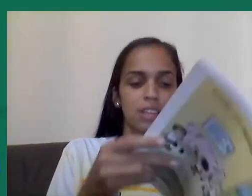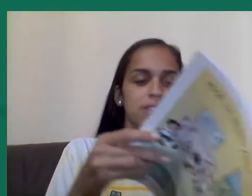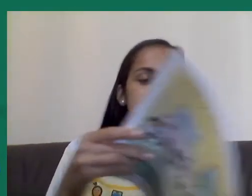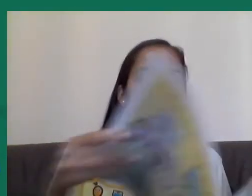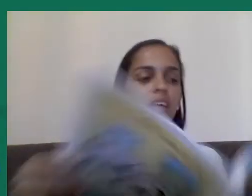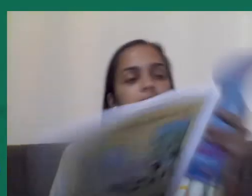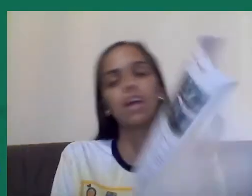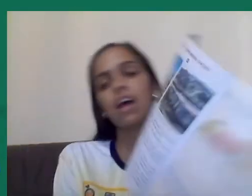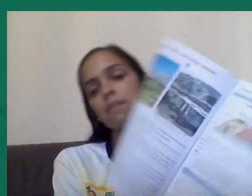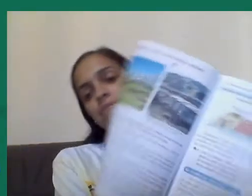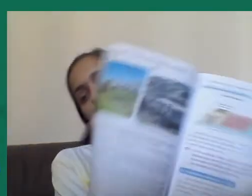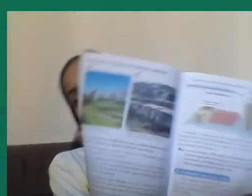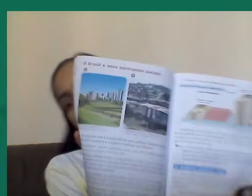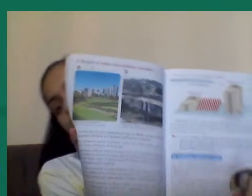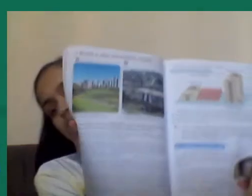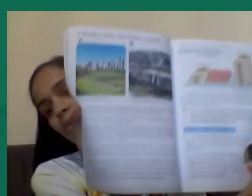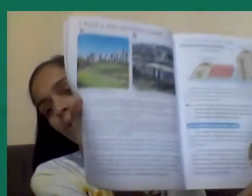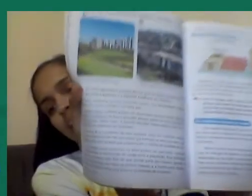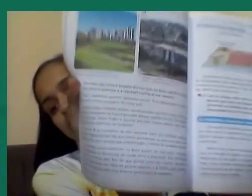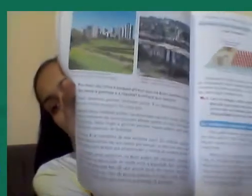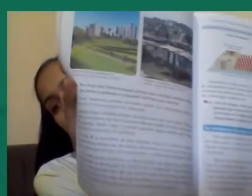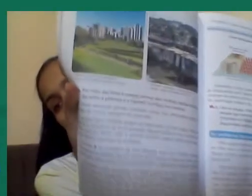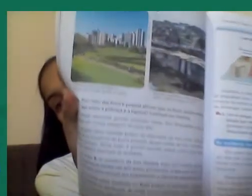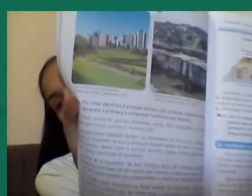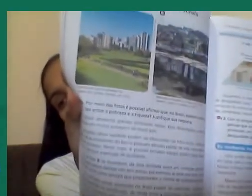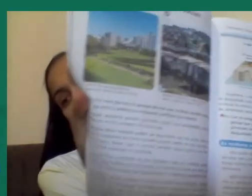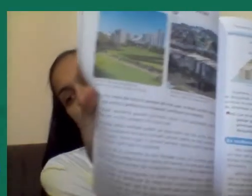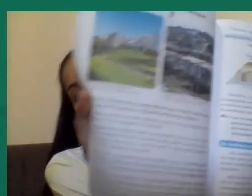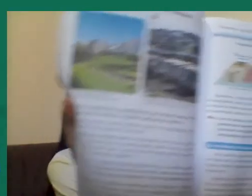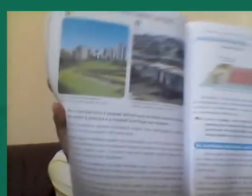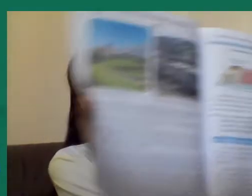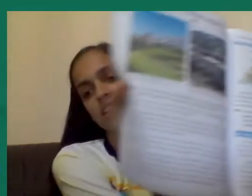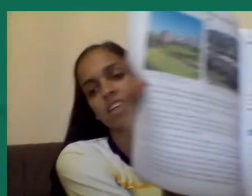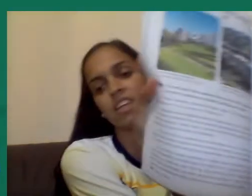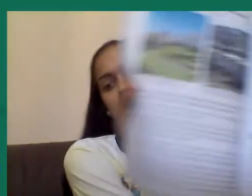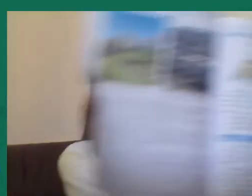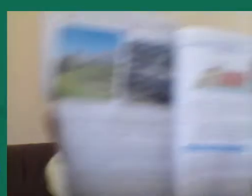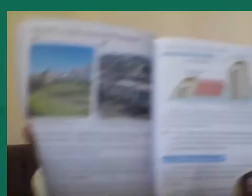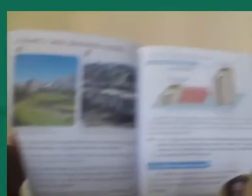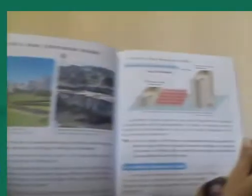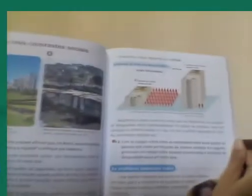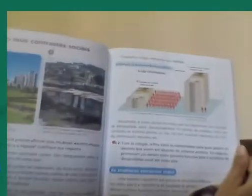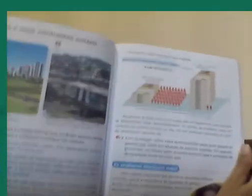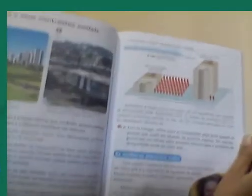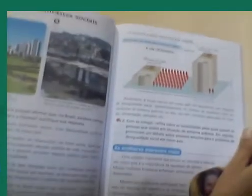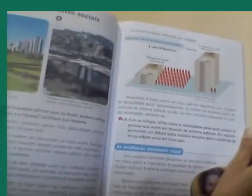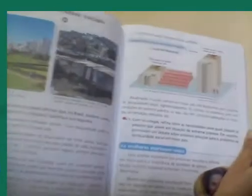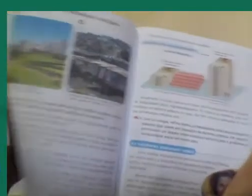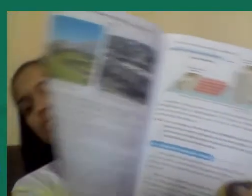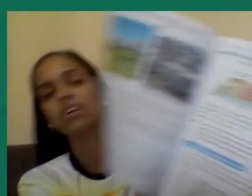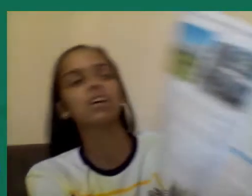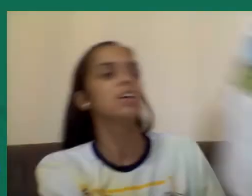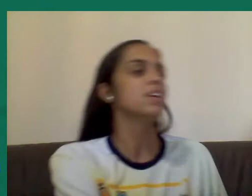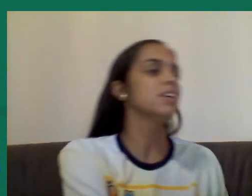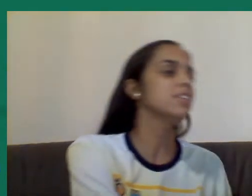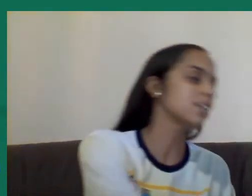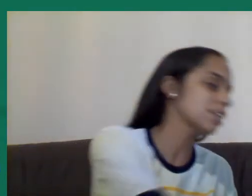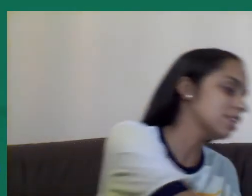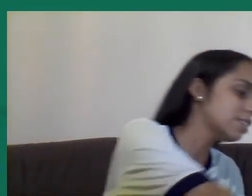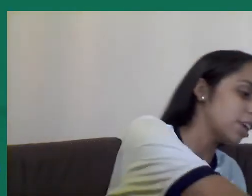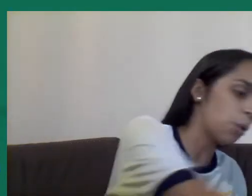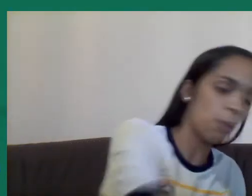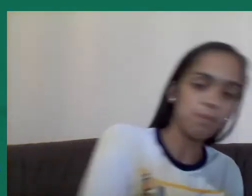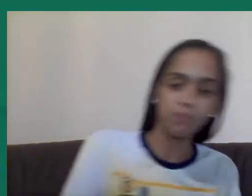página 74. Deixa o seu livro aberto aí, aqui na página 74